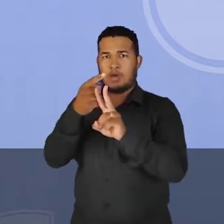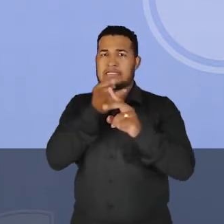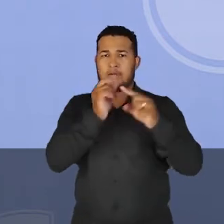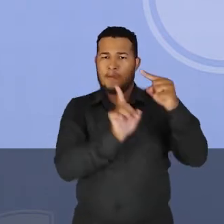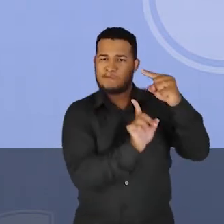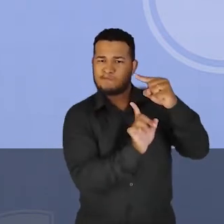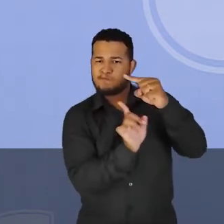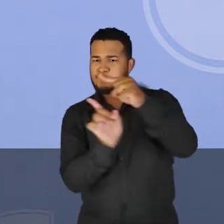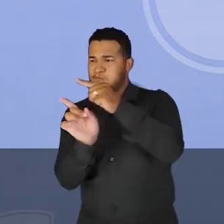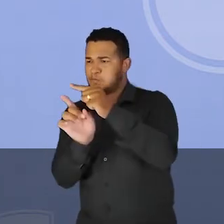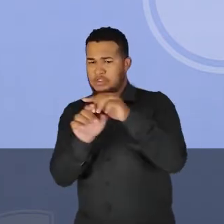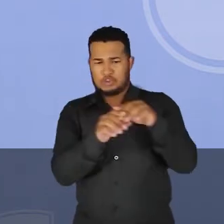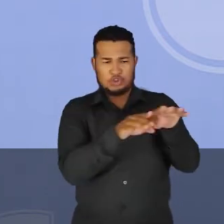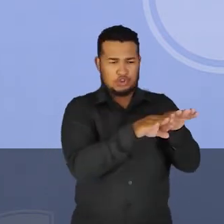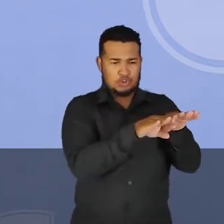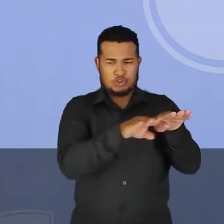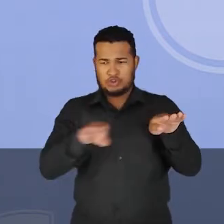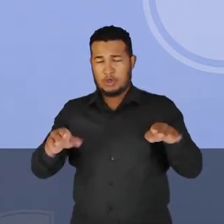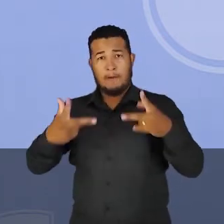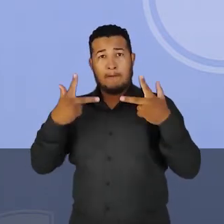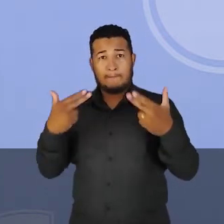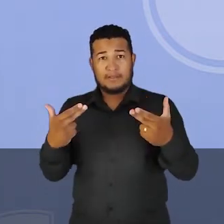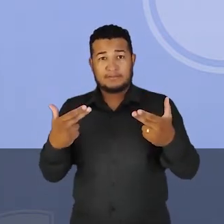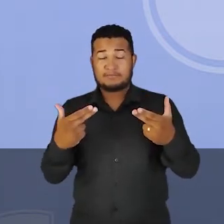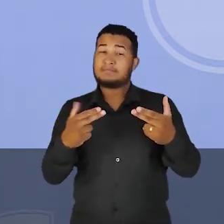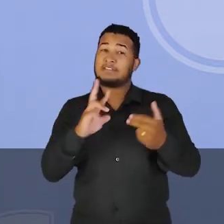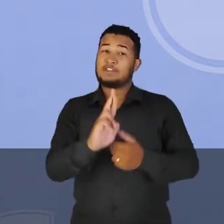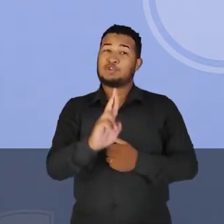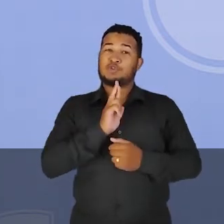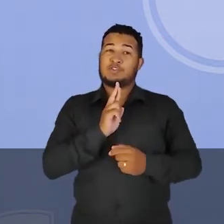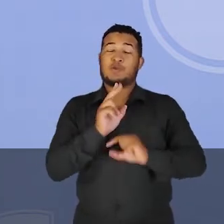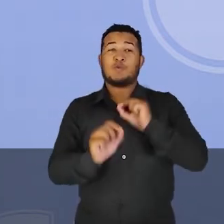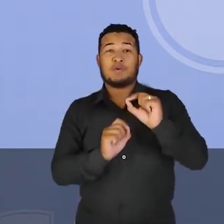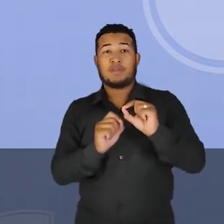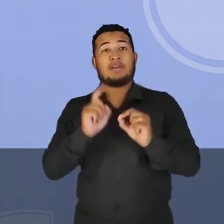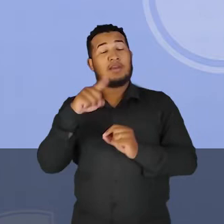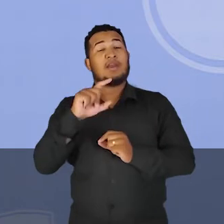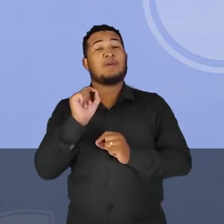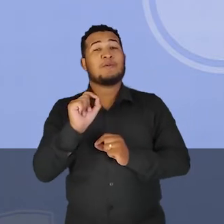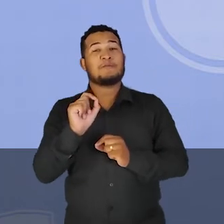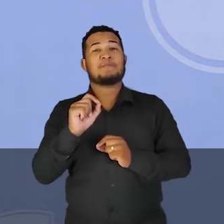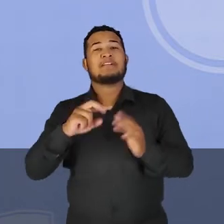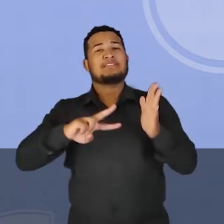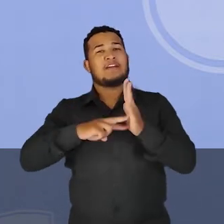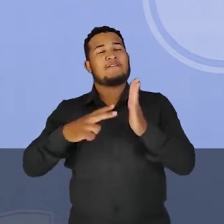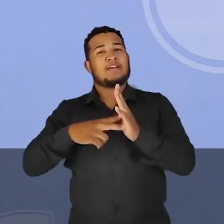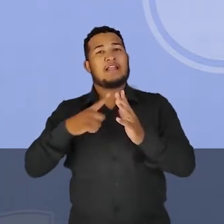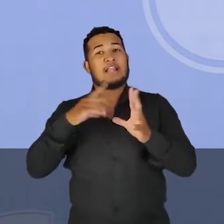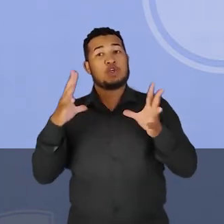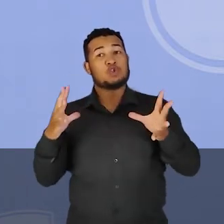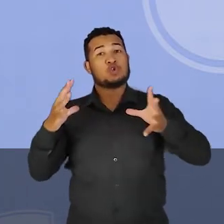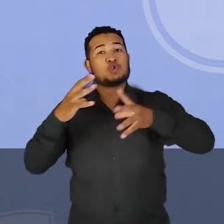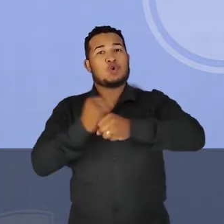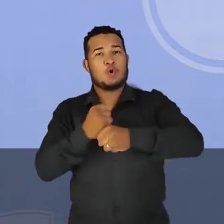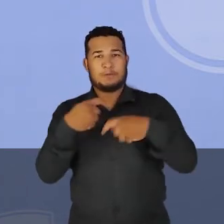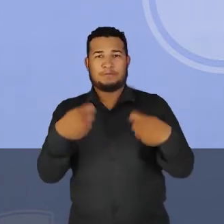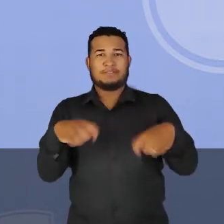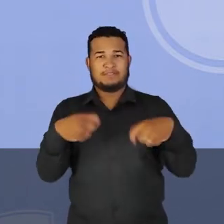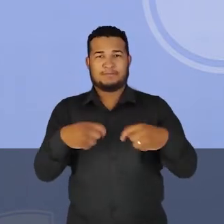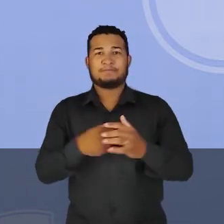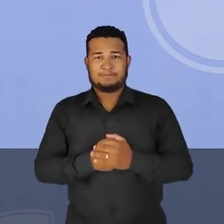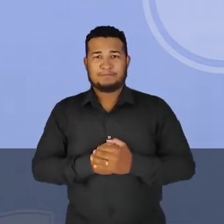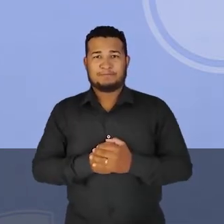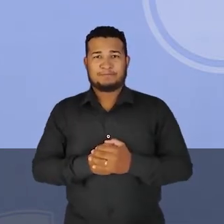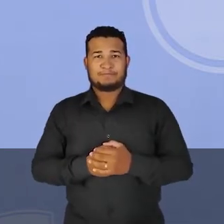mesmo sentido atuando, o resultado deles vai ter um módulo que vai ser originado pela soma